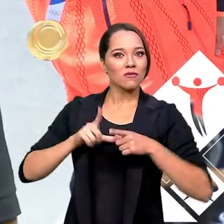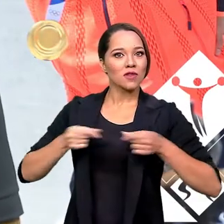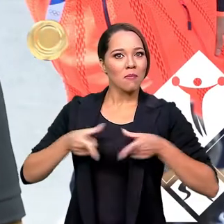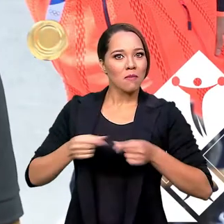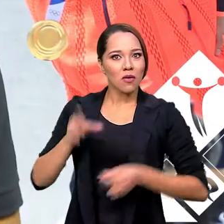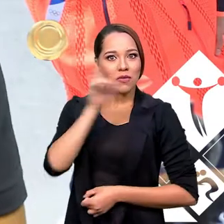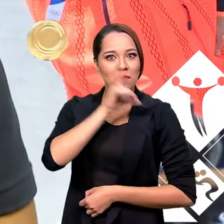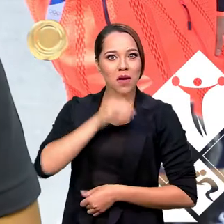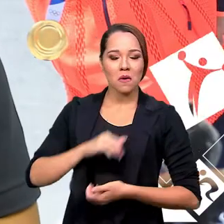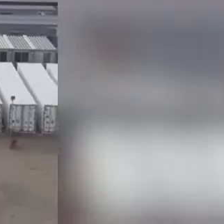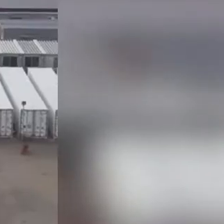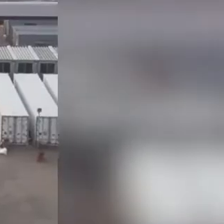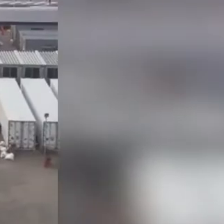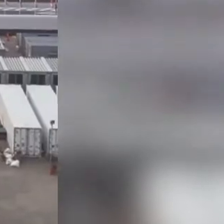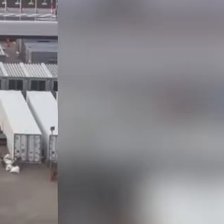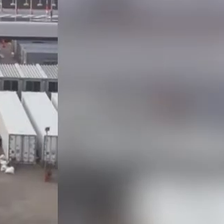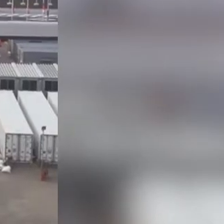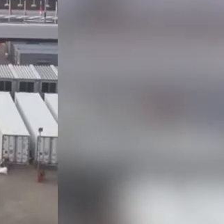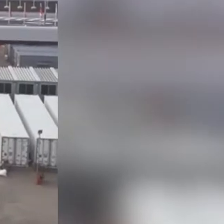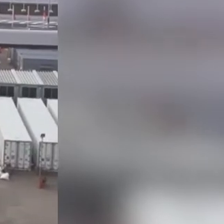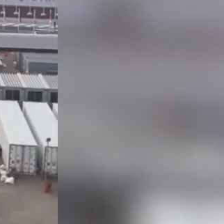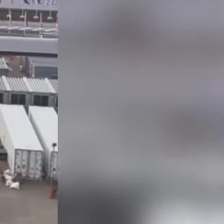em Tóquio nesse domingo.